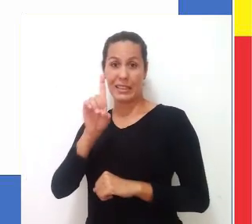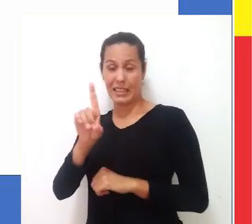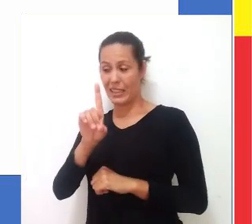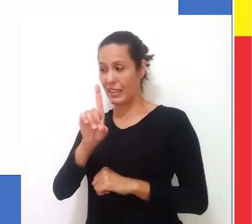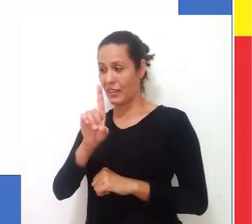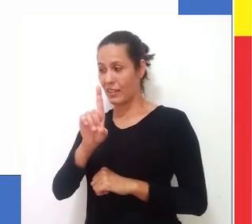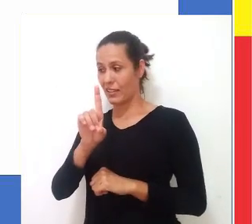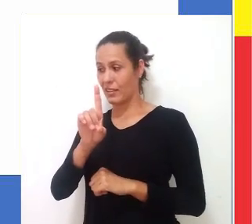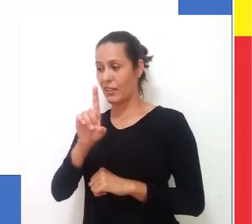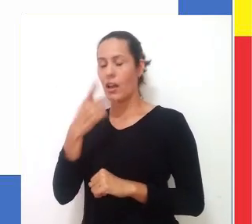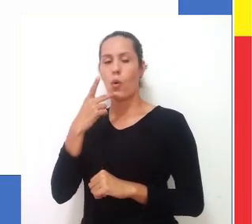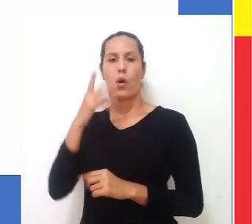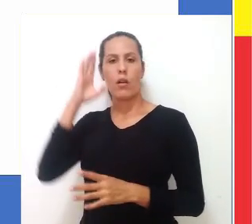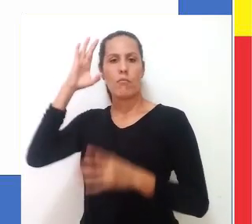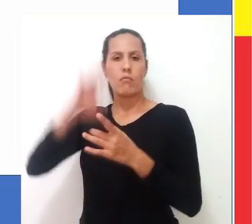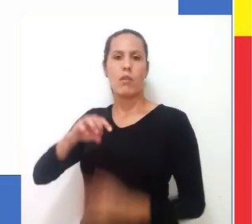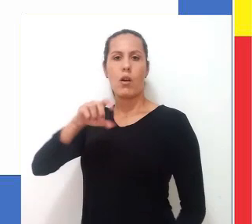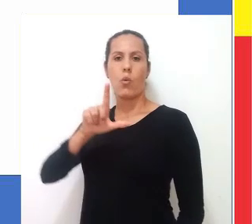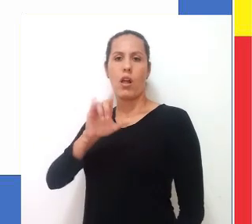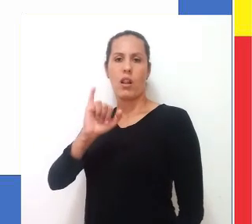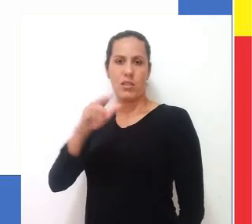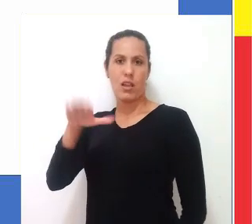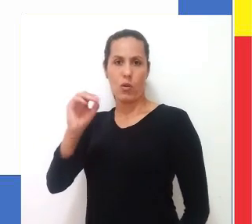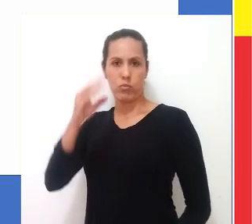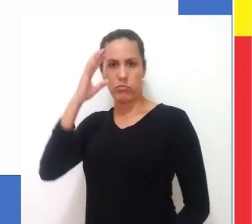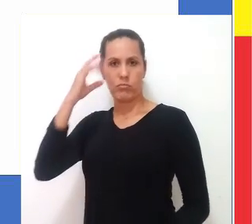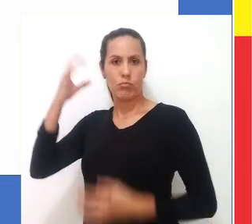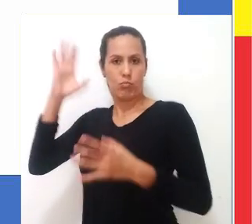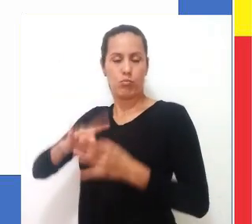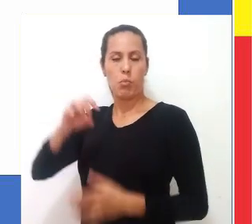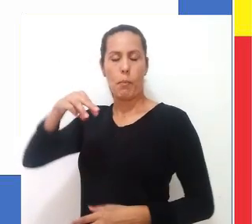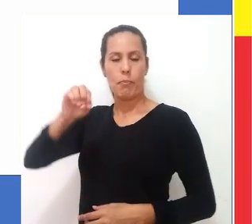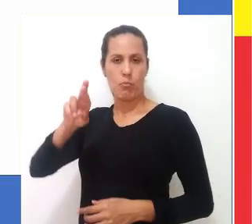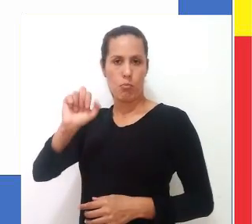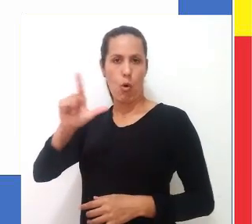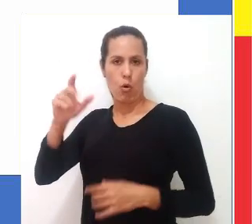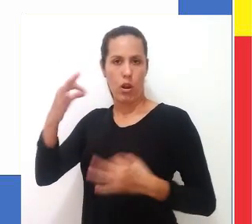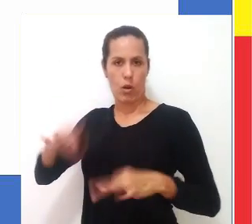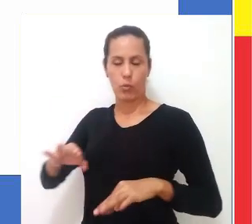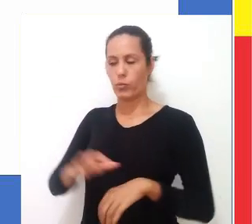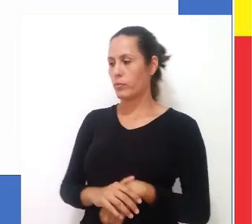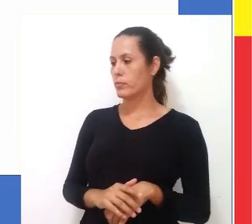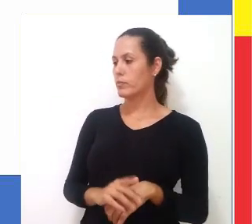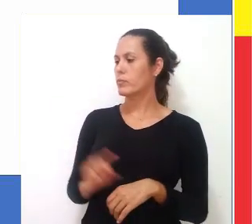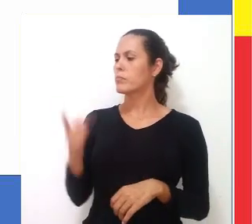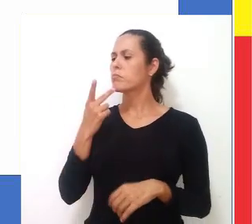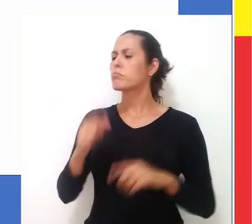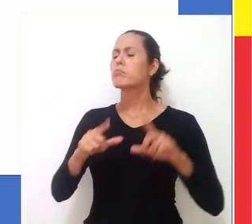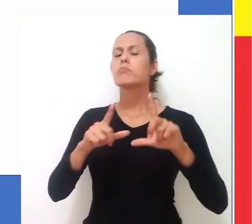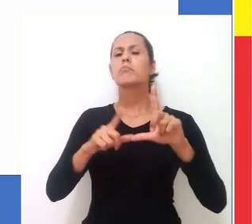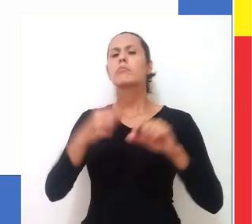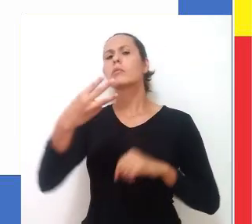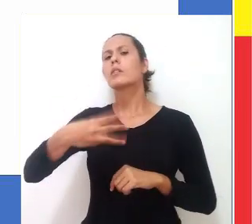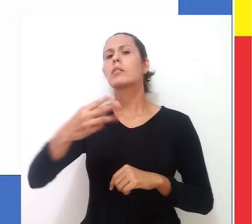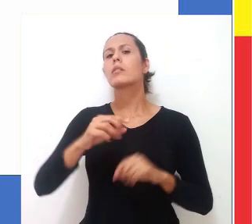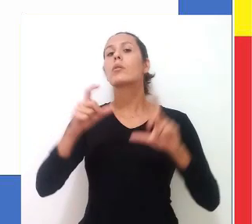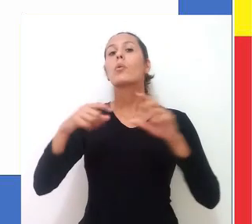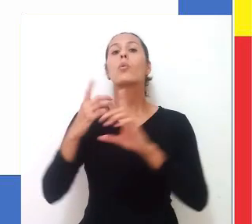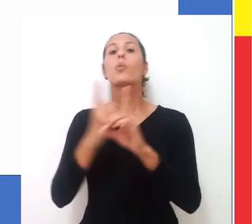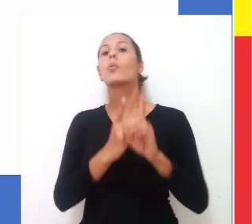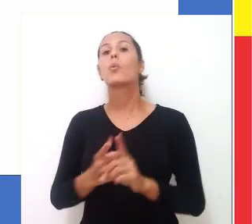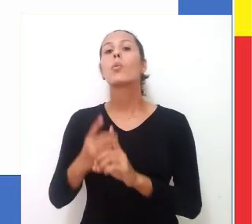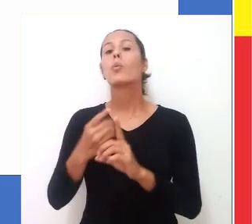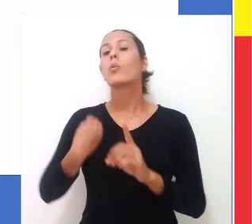ele expressa uma lição também. We generally find the kind of the text. Onde geralmente esses textos são